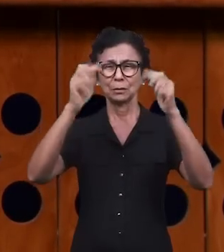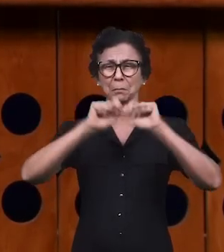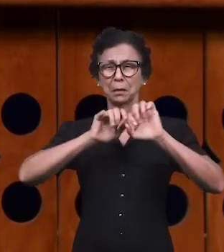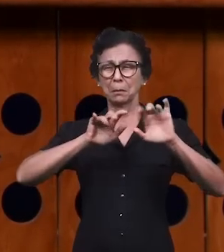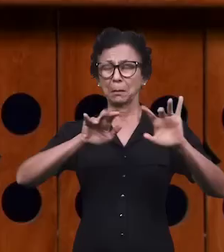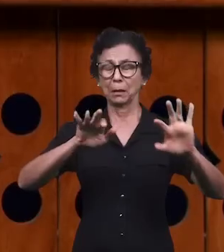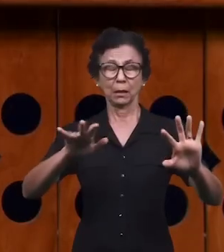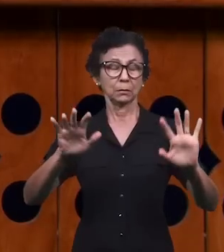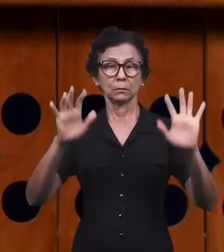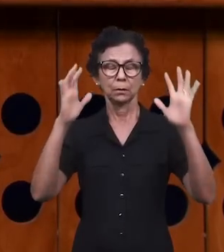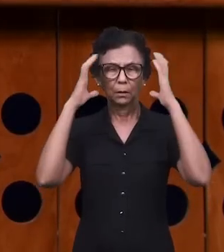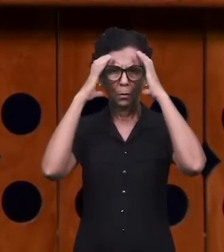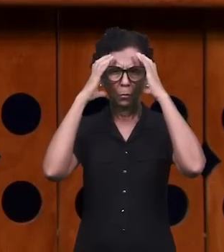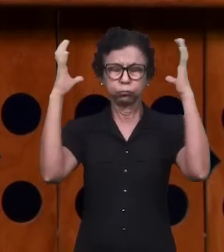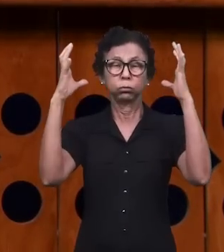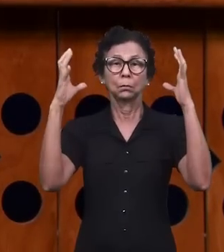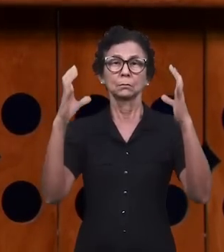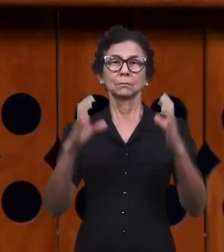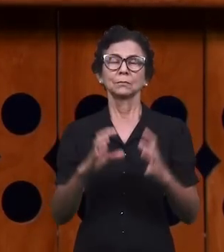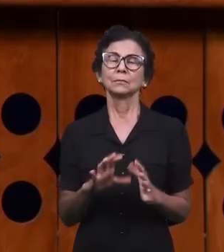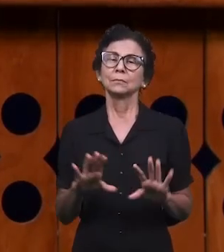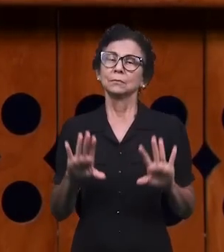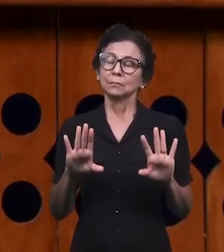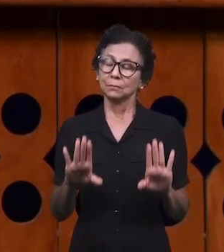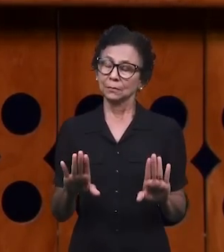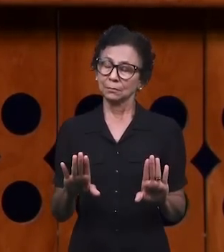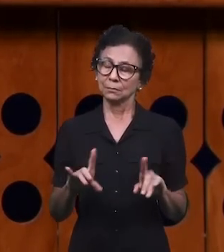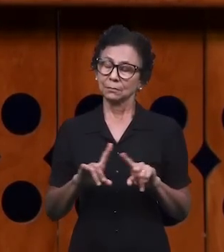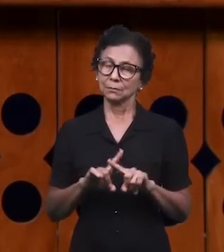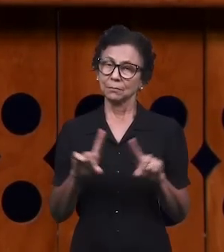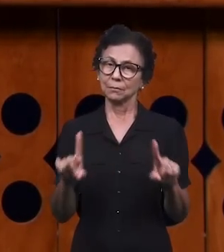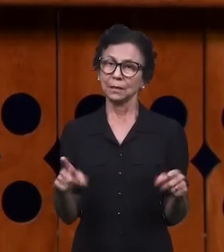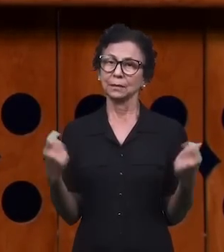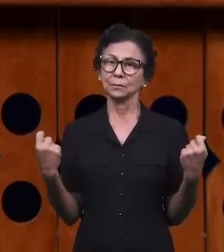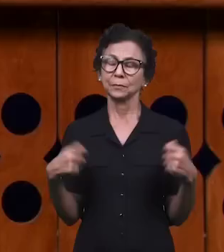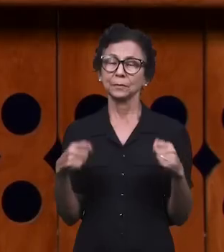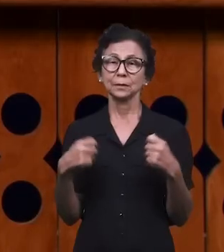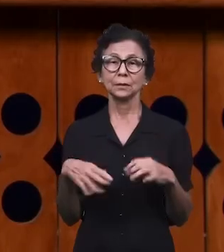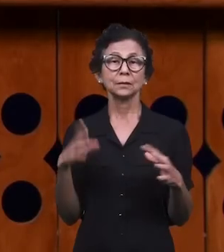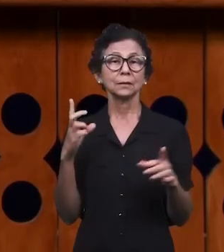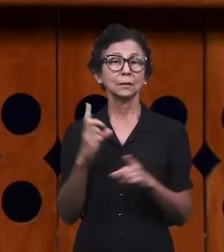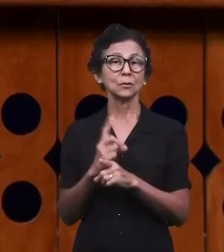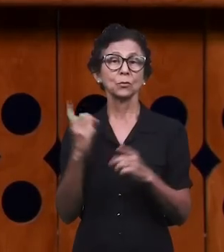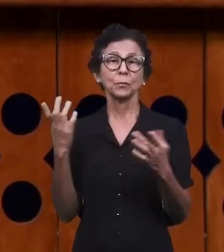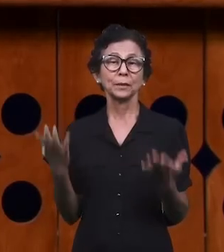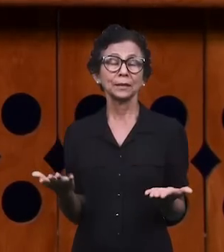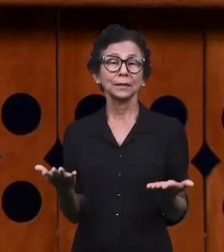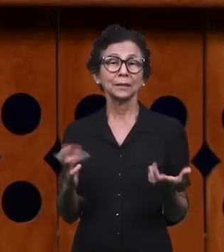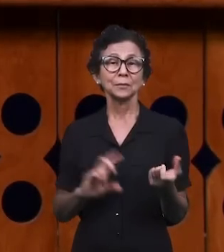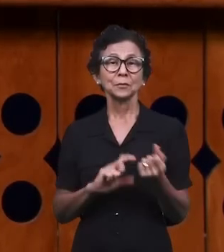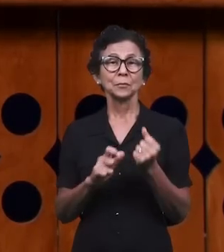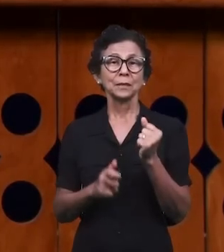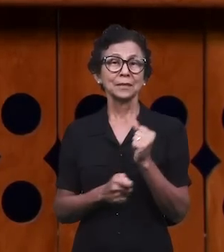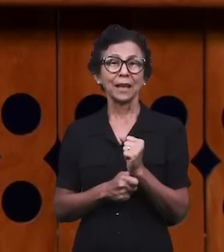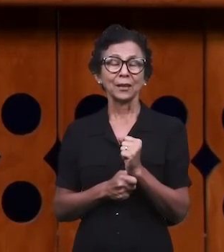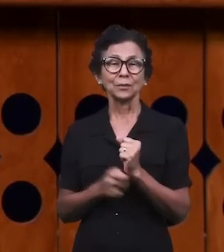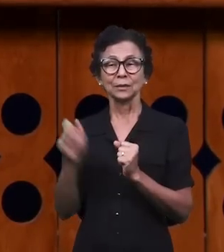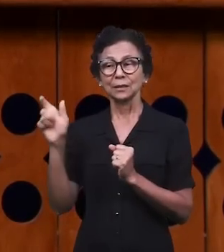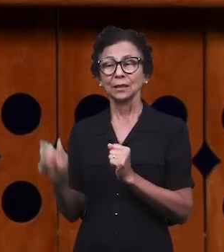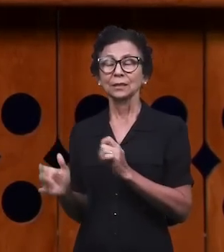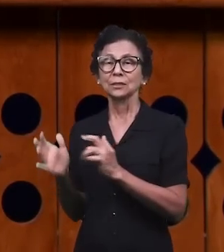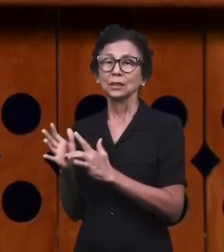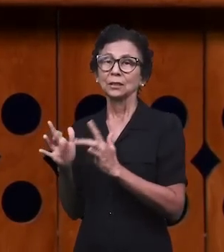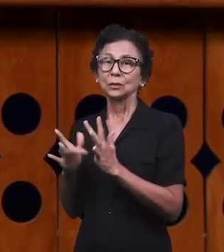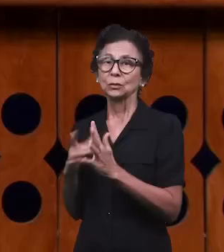e aí a gente fica perdido. Mas é preciso, no meio disso tudo, descobrir esse mistério. E só se você for batizado com o Espírito Santo,